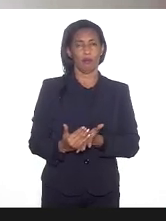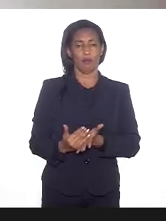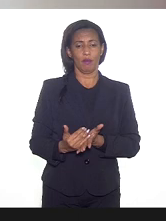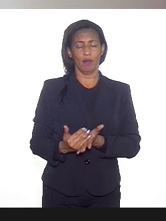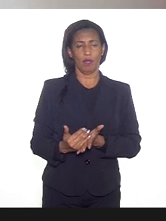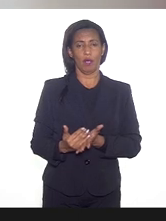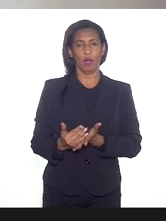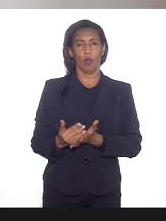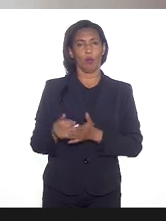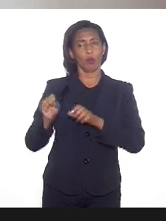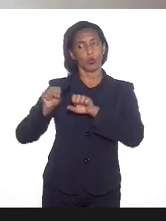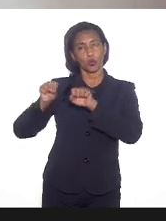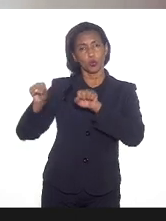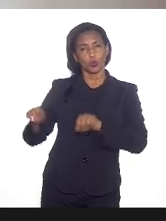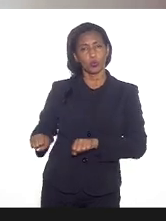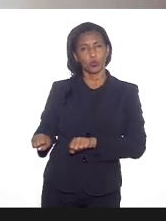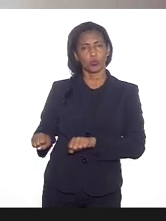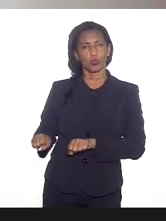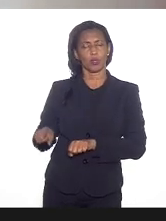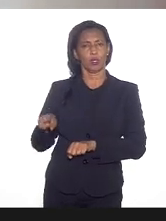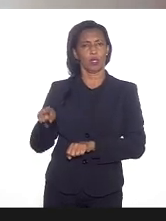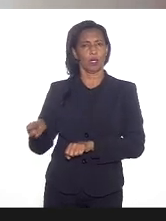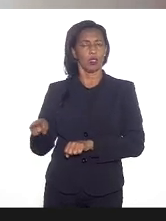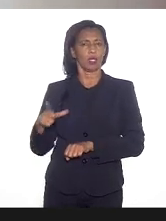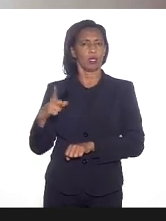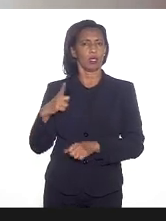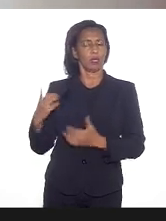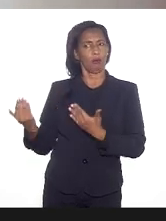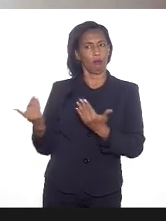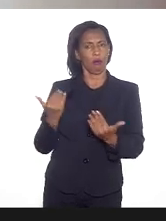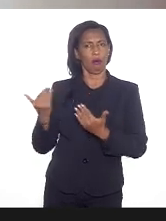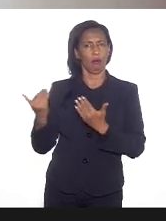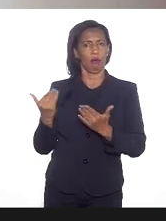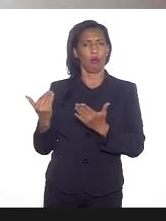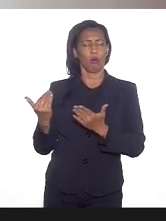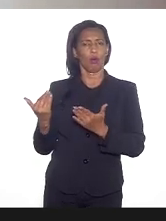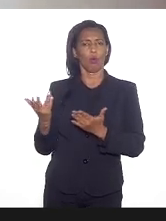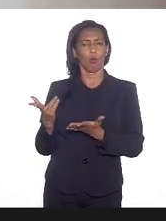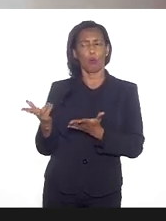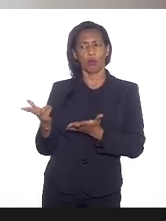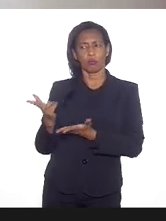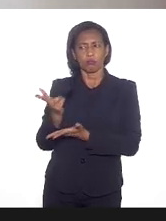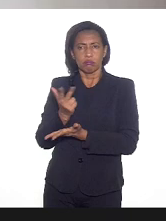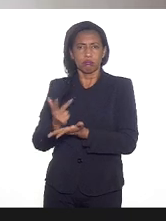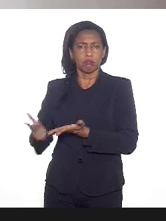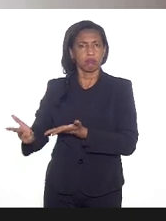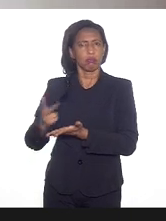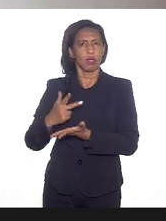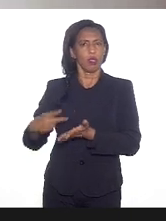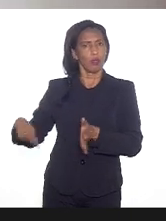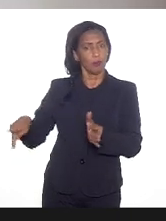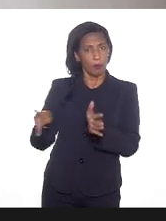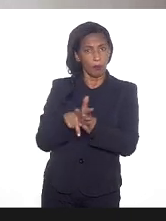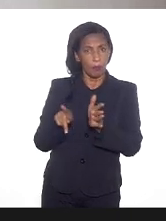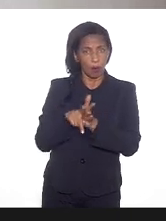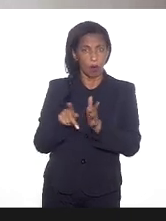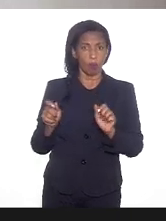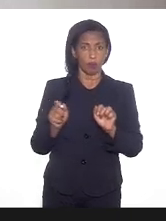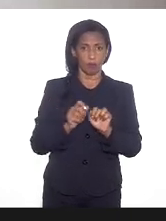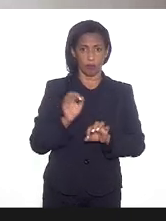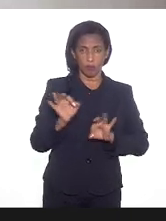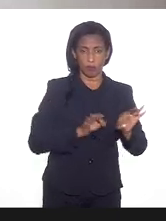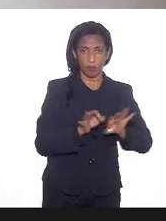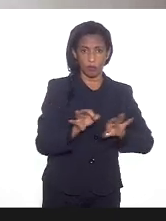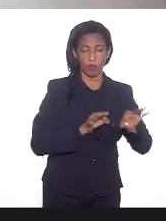desequilíbrio estrutural, né, que tem relação com o próprio desenho que foi proposto para esse Instituto da Previdência, onde